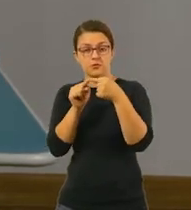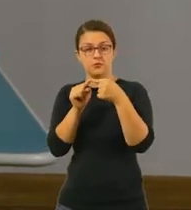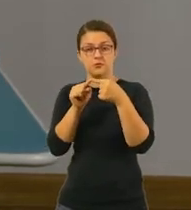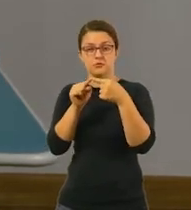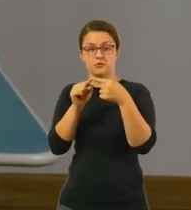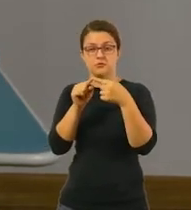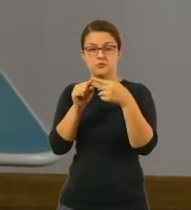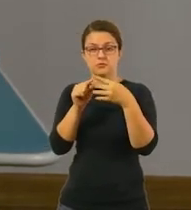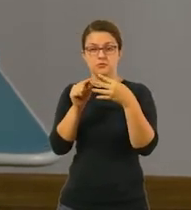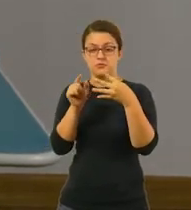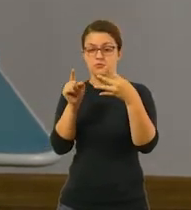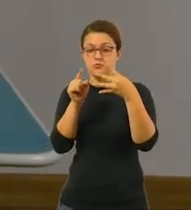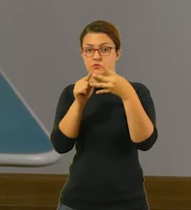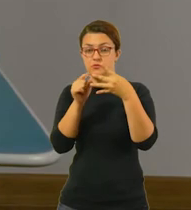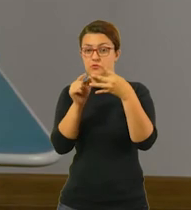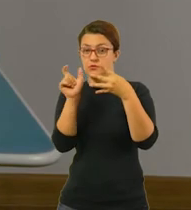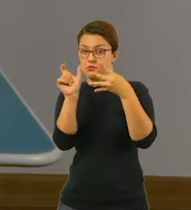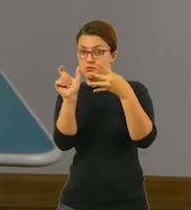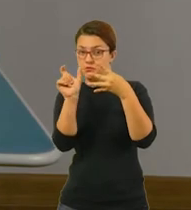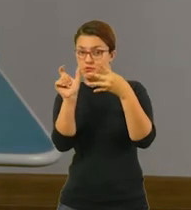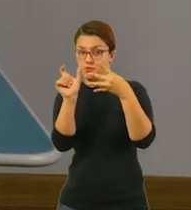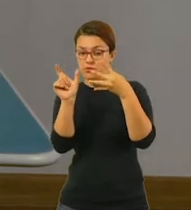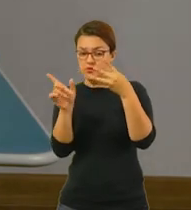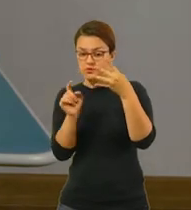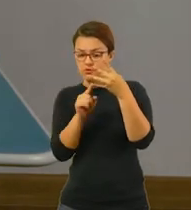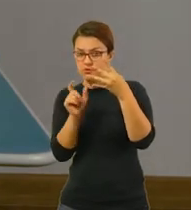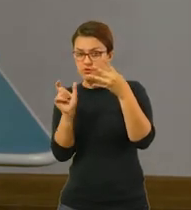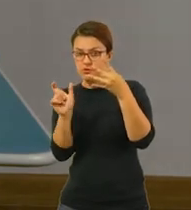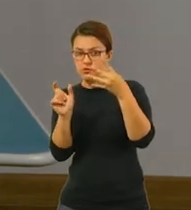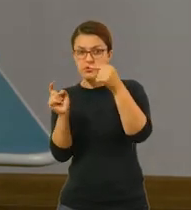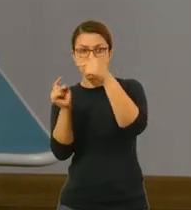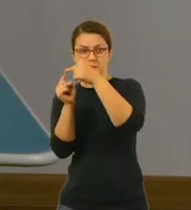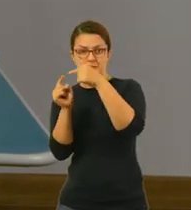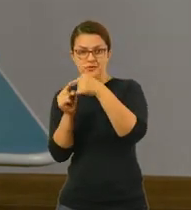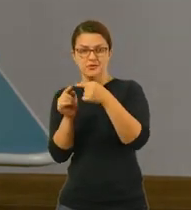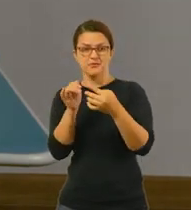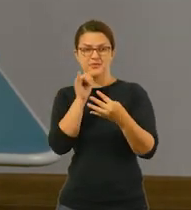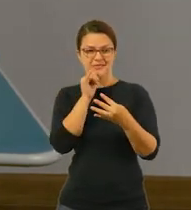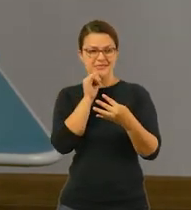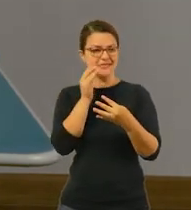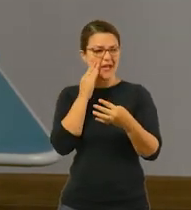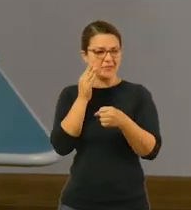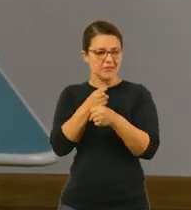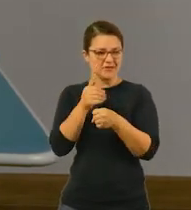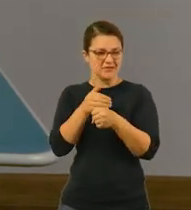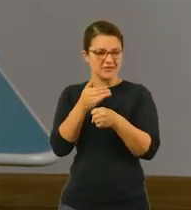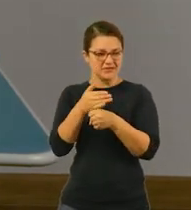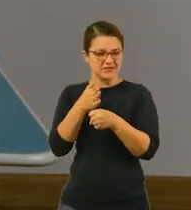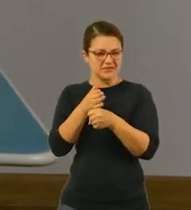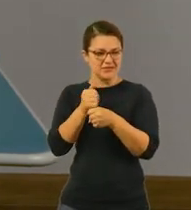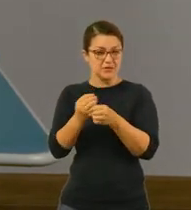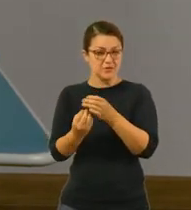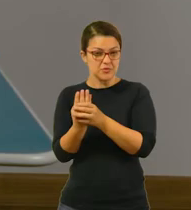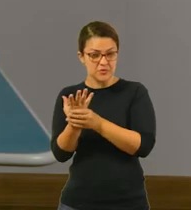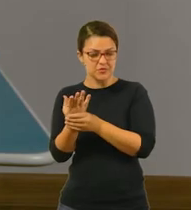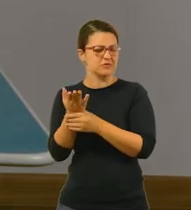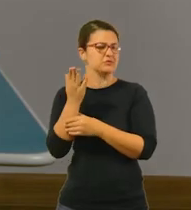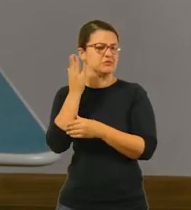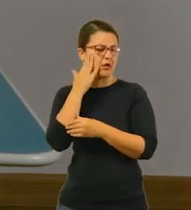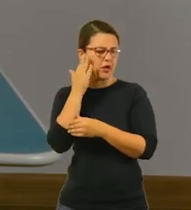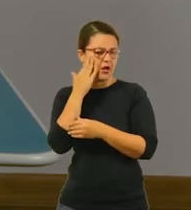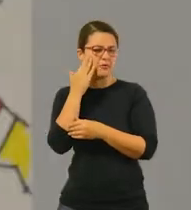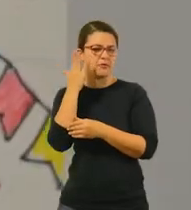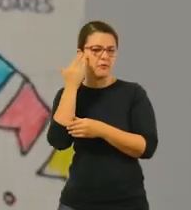no segundo ou no quarto verso, tá? É, vocês vão lembrar bem que é Batatinha Quando Nasce, né? Que acho que quase todo